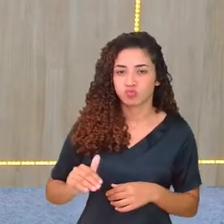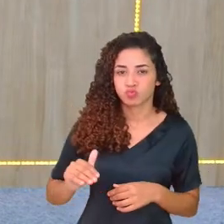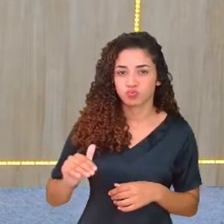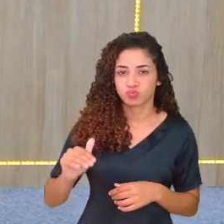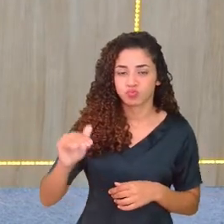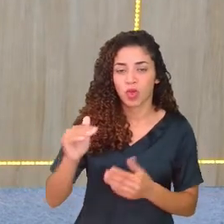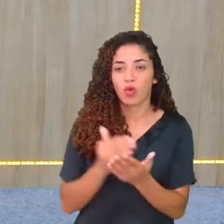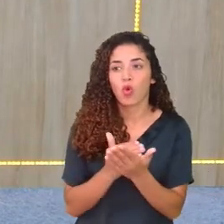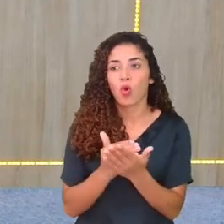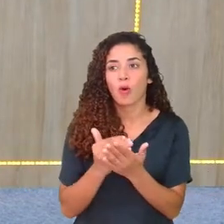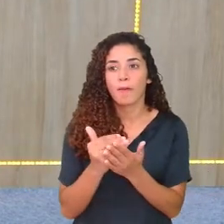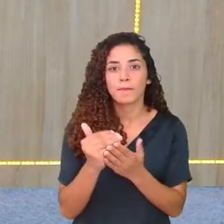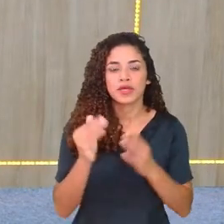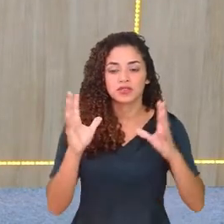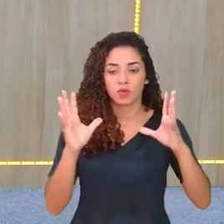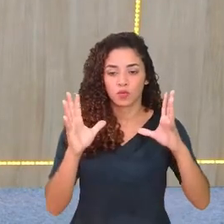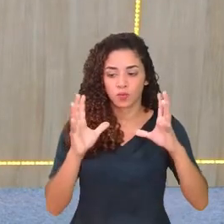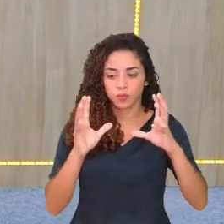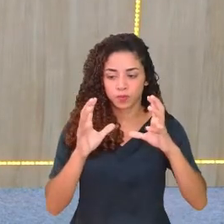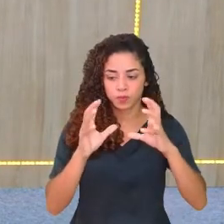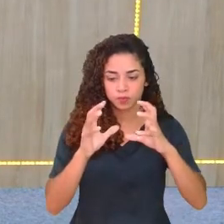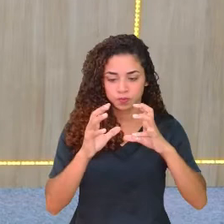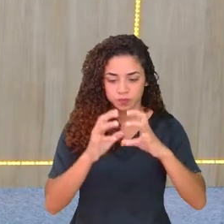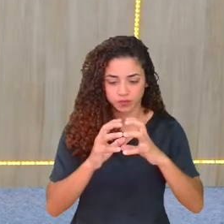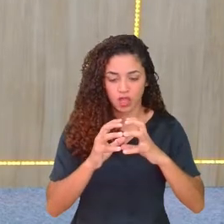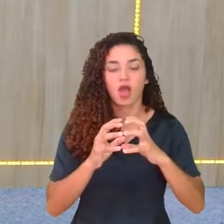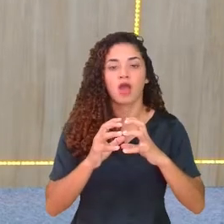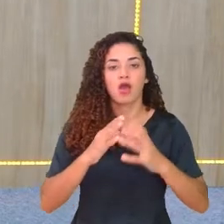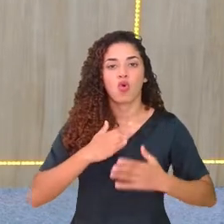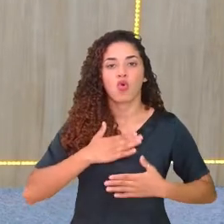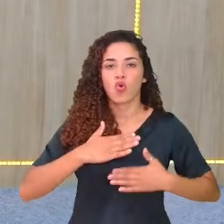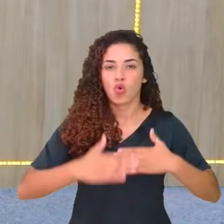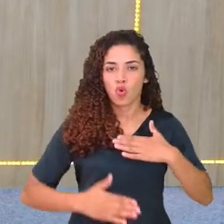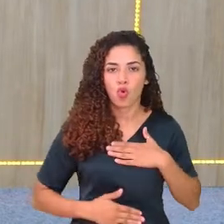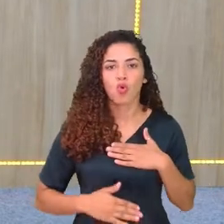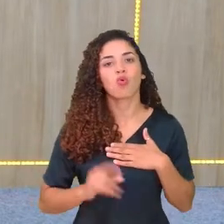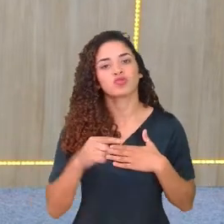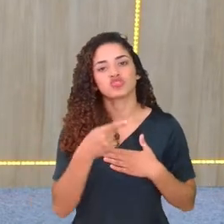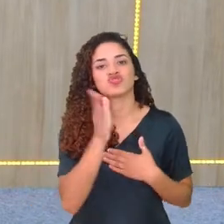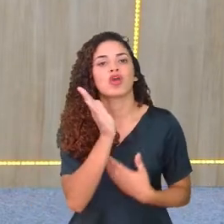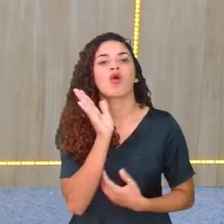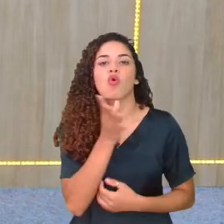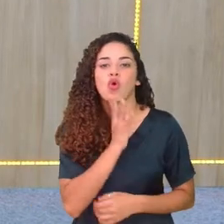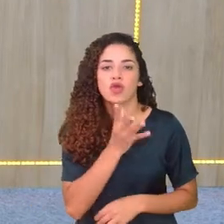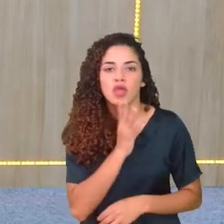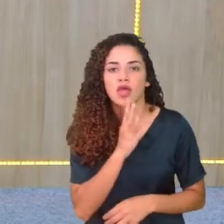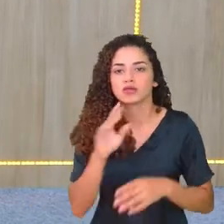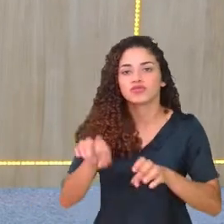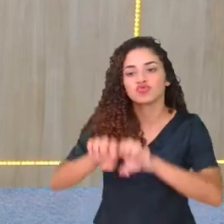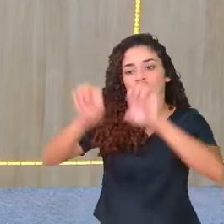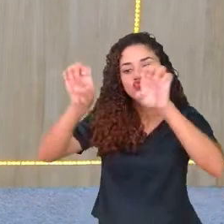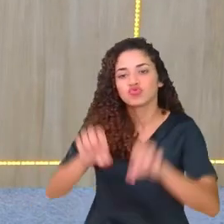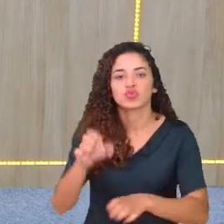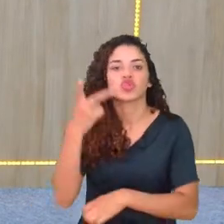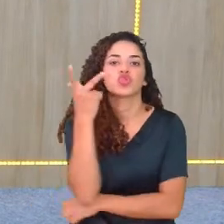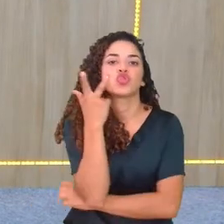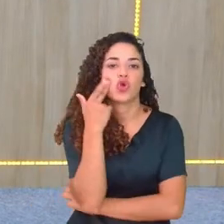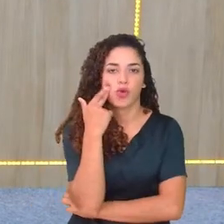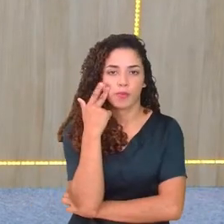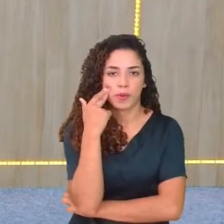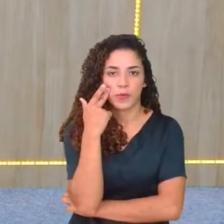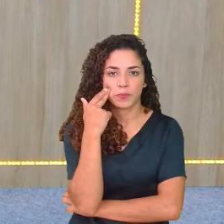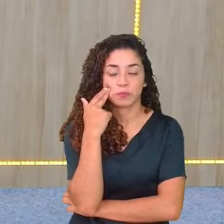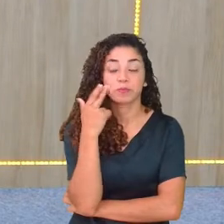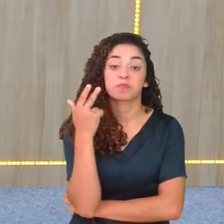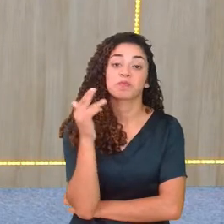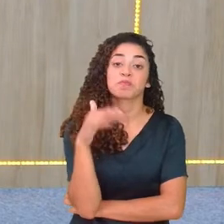vai começando a diminuir para tornar um corpo, né, como a gente está acostumado a dizer, uma estrutura normal, ok?